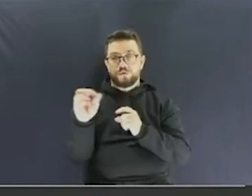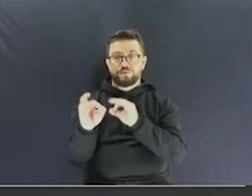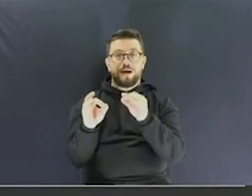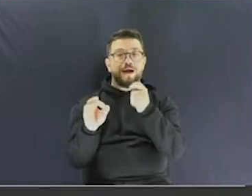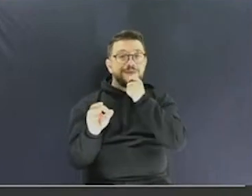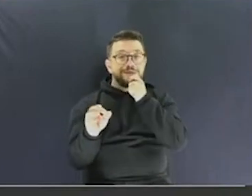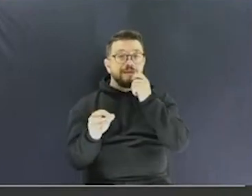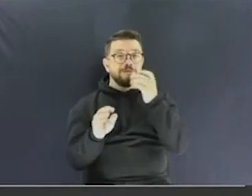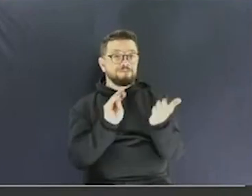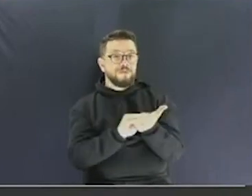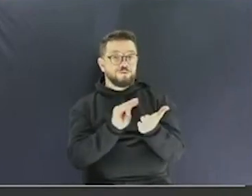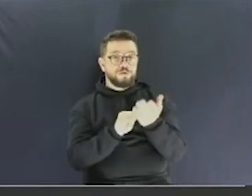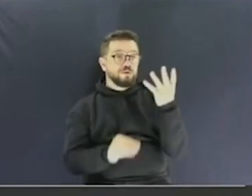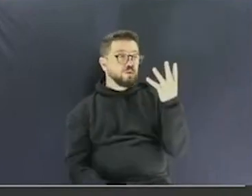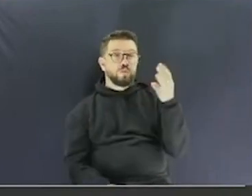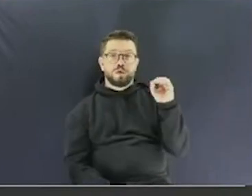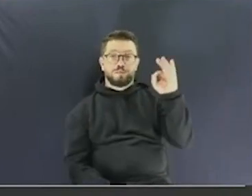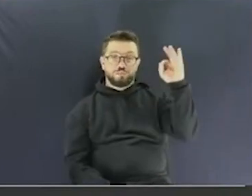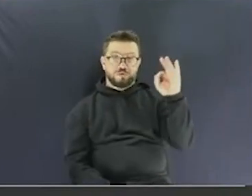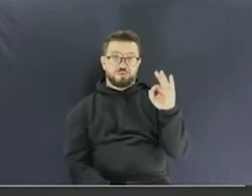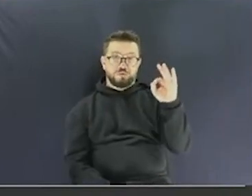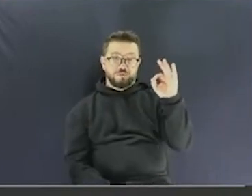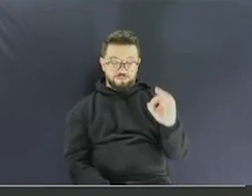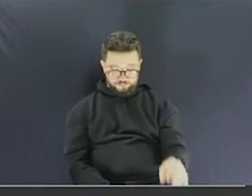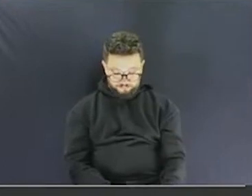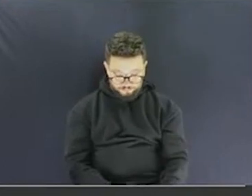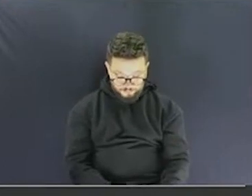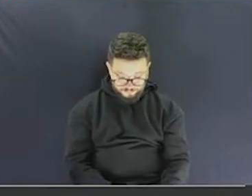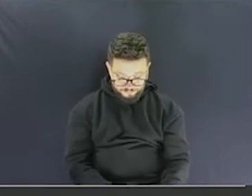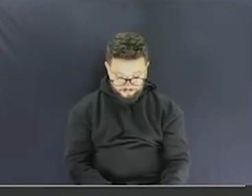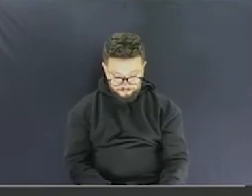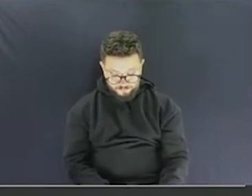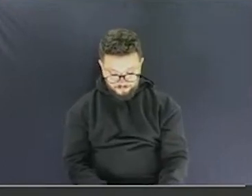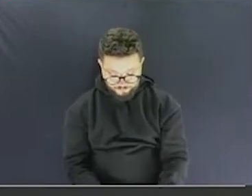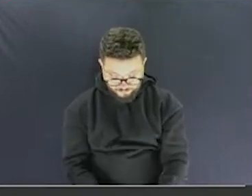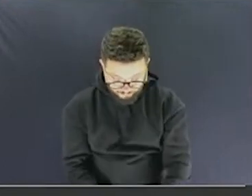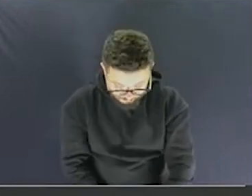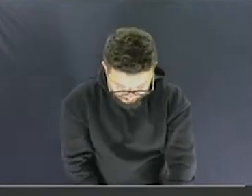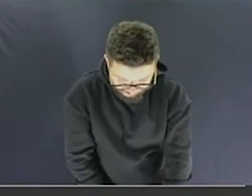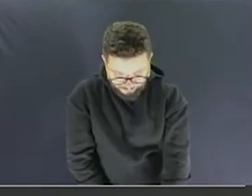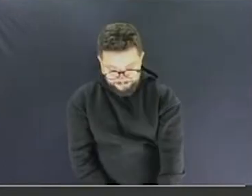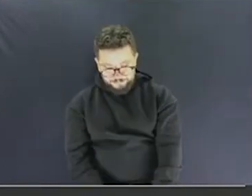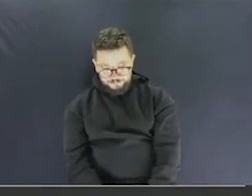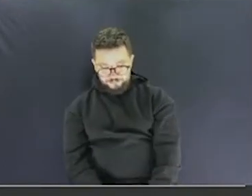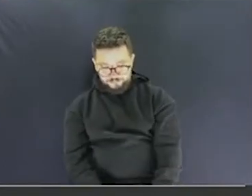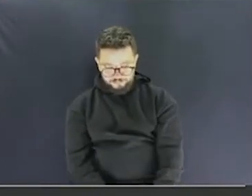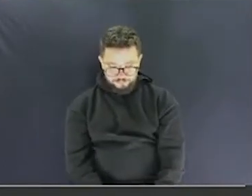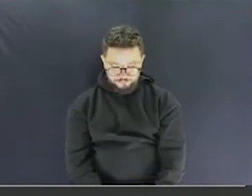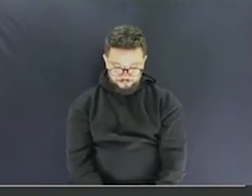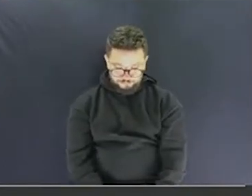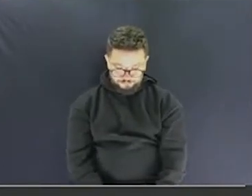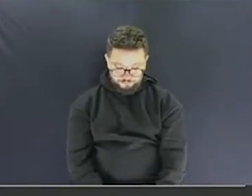atendido. São elas: 100% do projeto hipervisor urbano implantado até 2024,